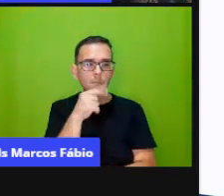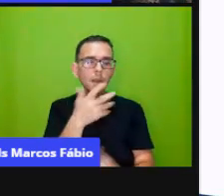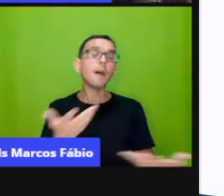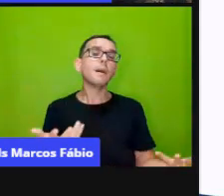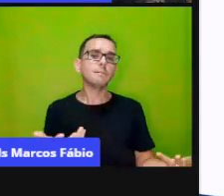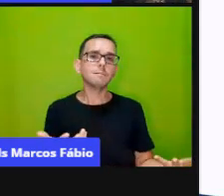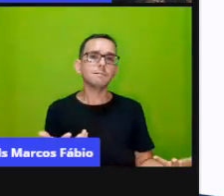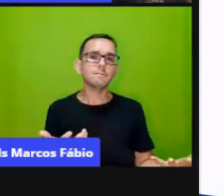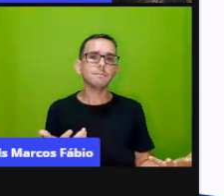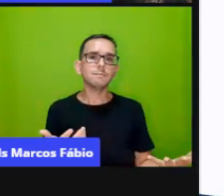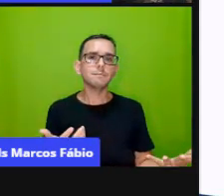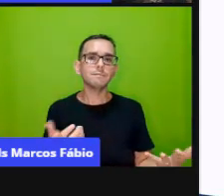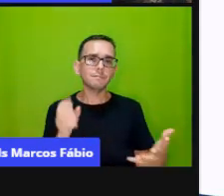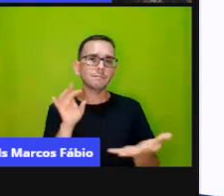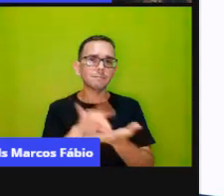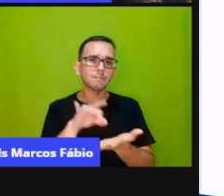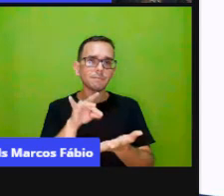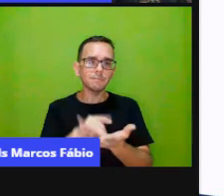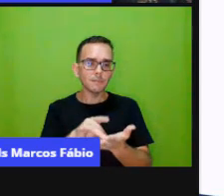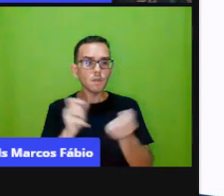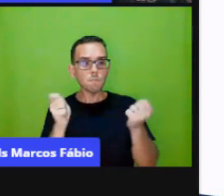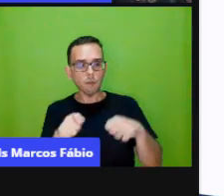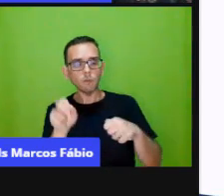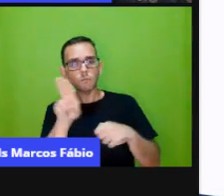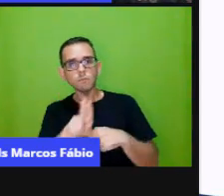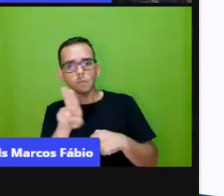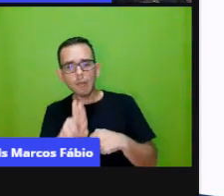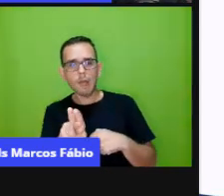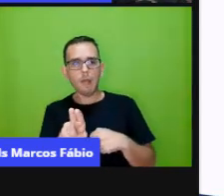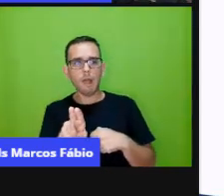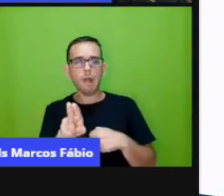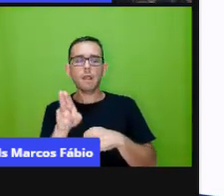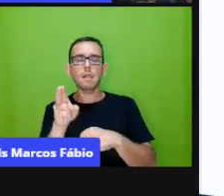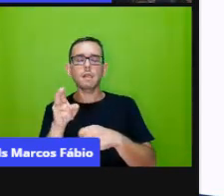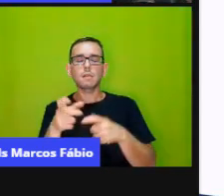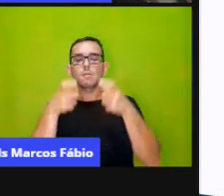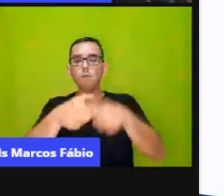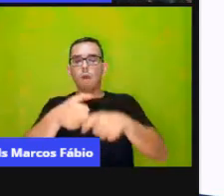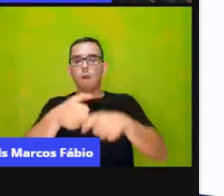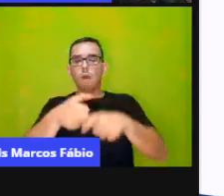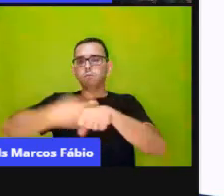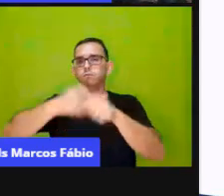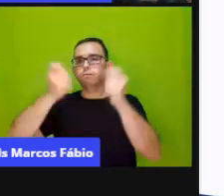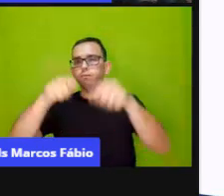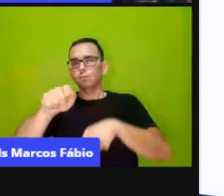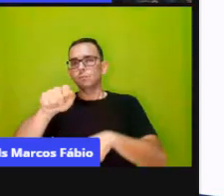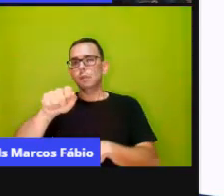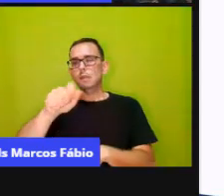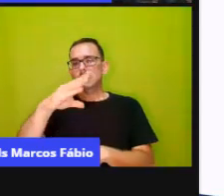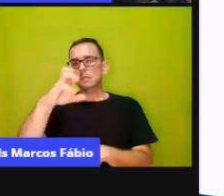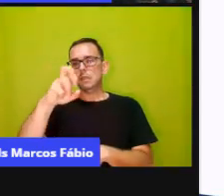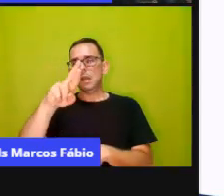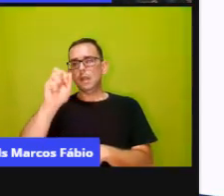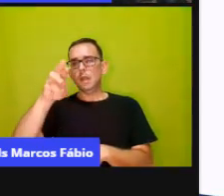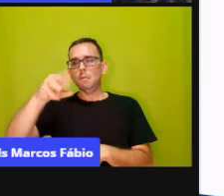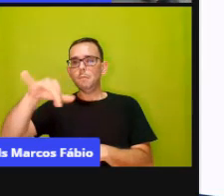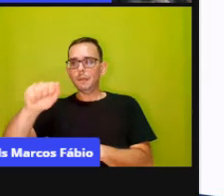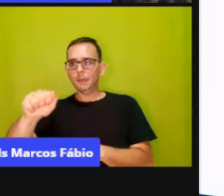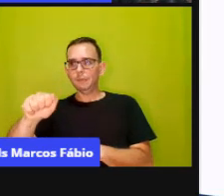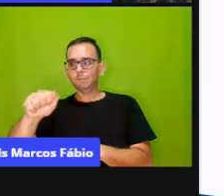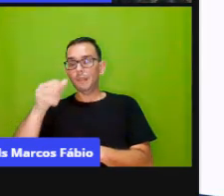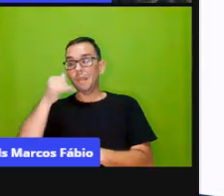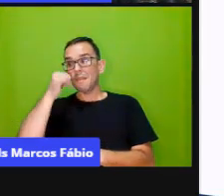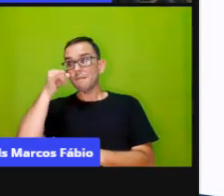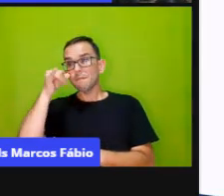ideal é que eu use potes de cerâmica, de vidro ou de louça, porque a gente evita a contaminação da água e